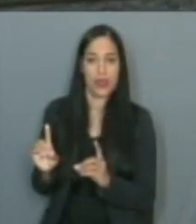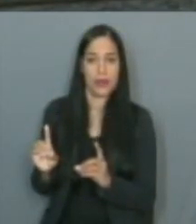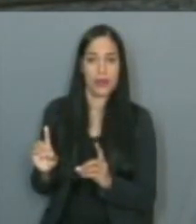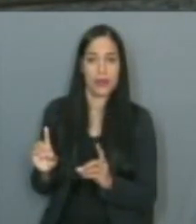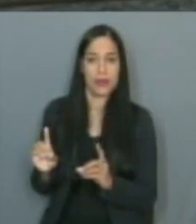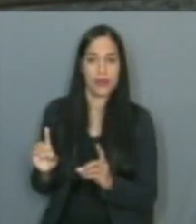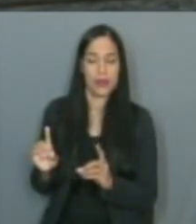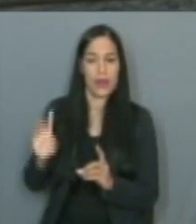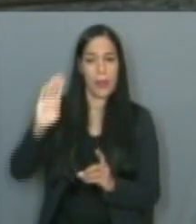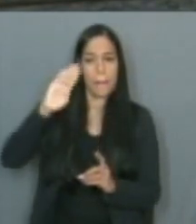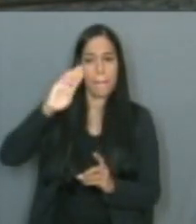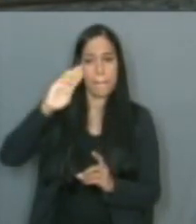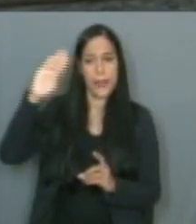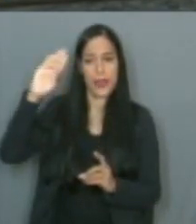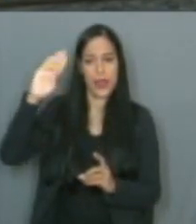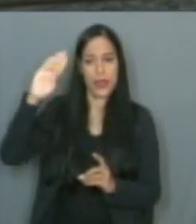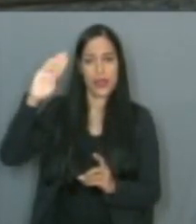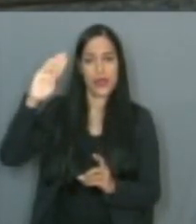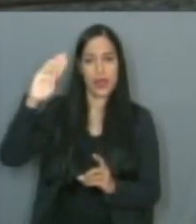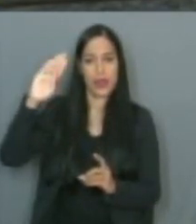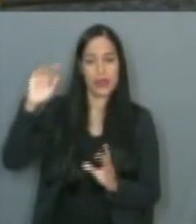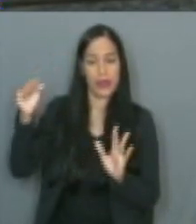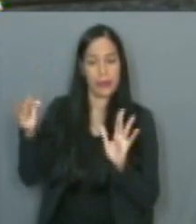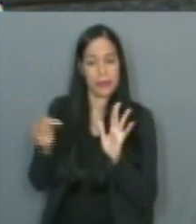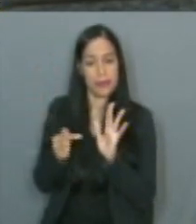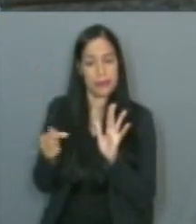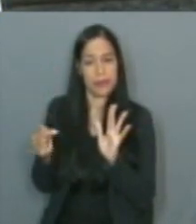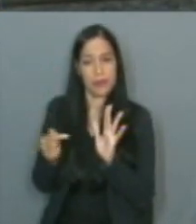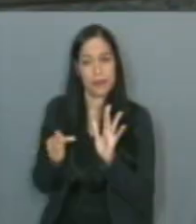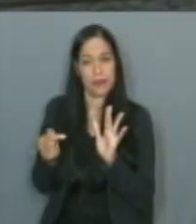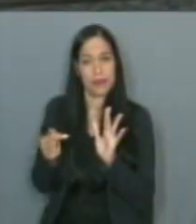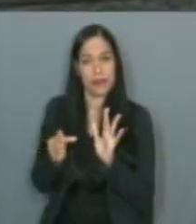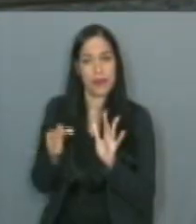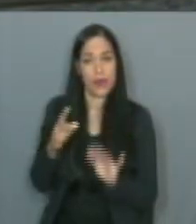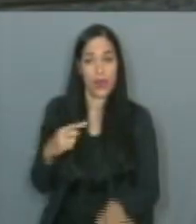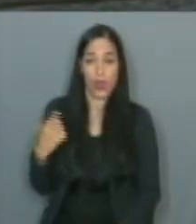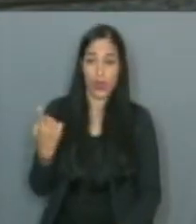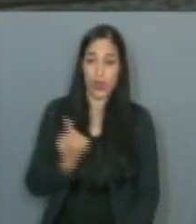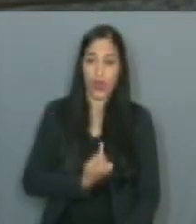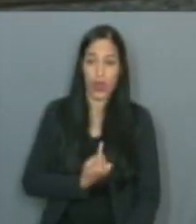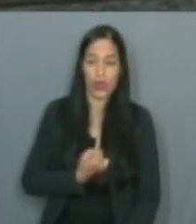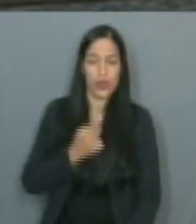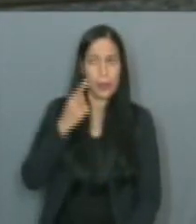ser priorizada num processo desse. A gente pensar que